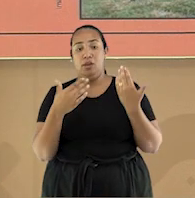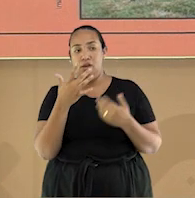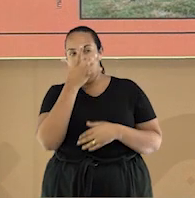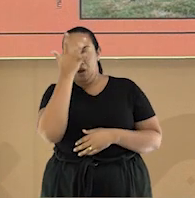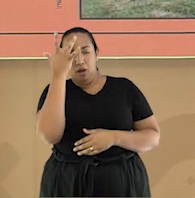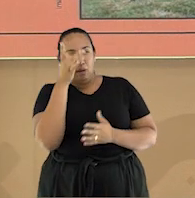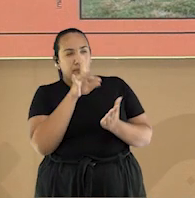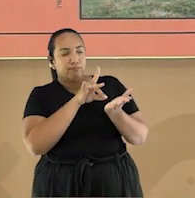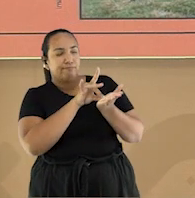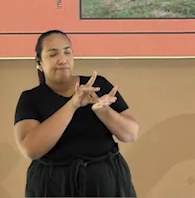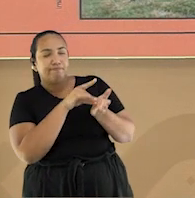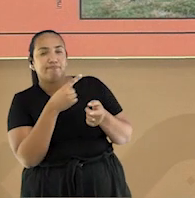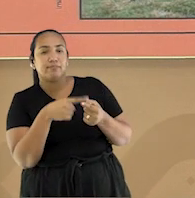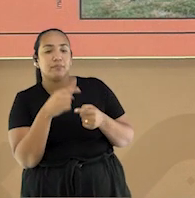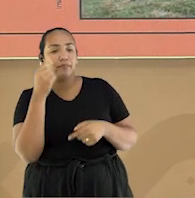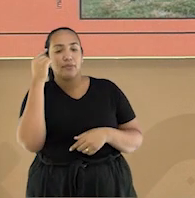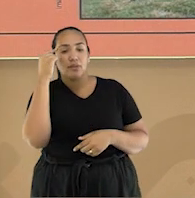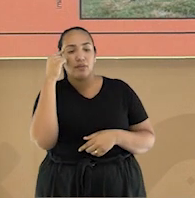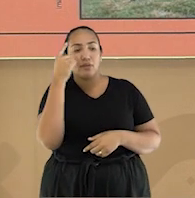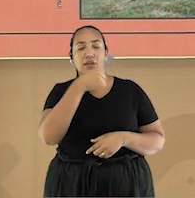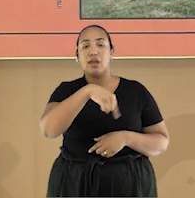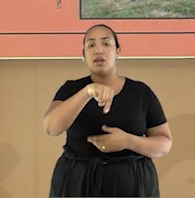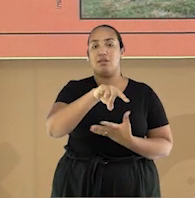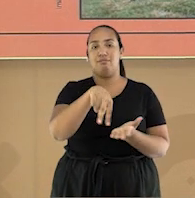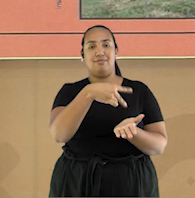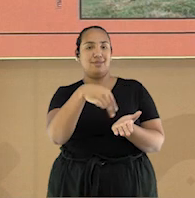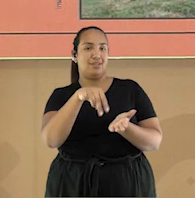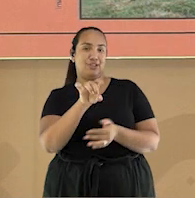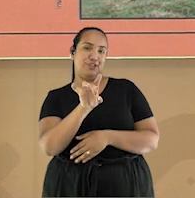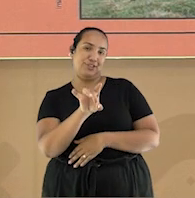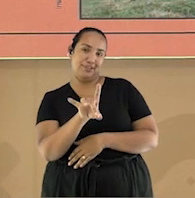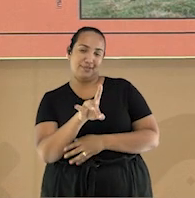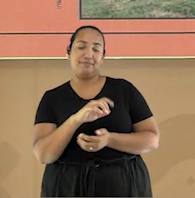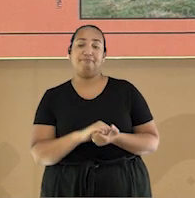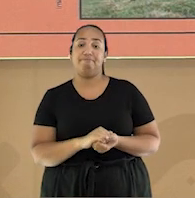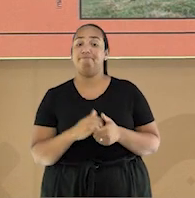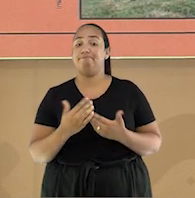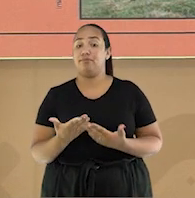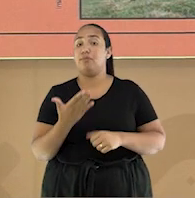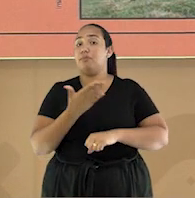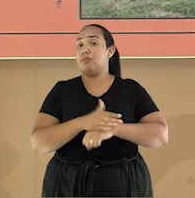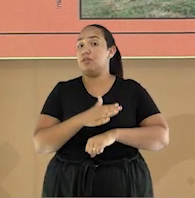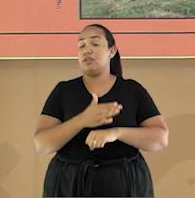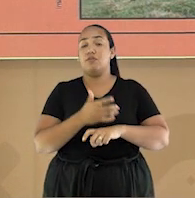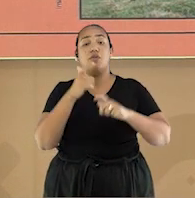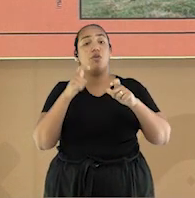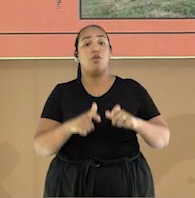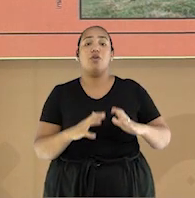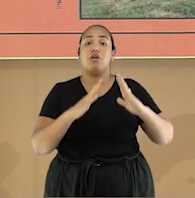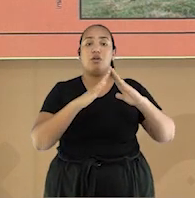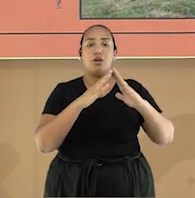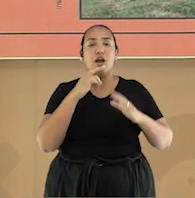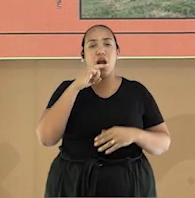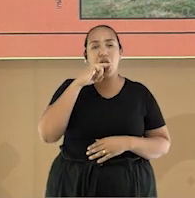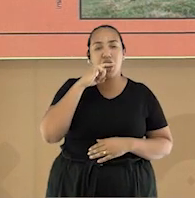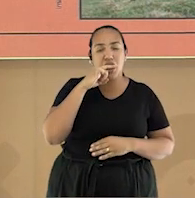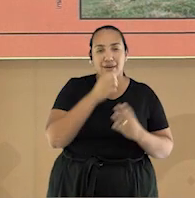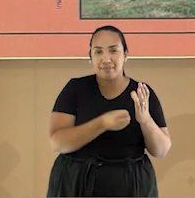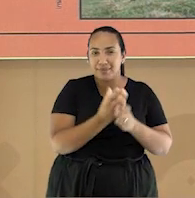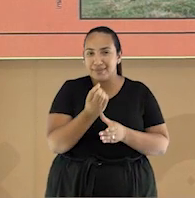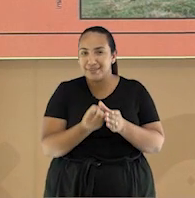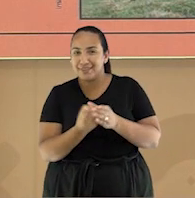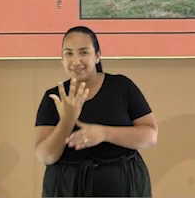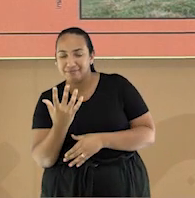capatazes, que achavam que estavam apenas dançando. Assim, eles treinavam no engenhos sem levantar suspeitas.